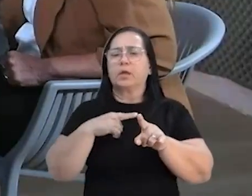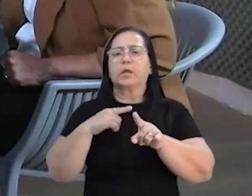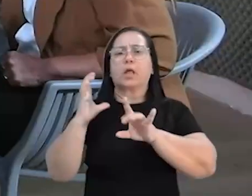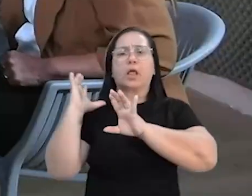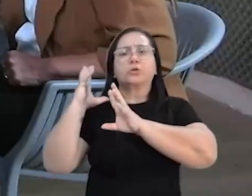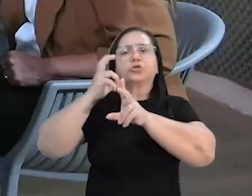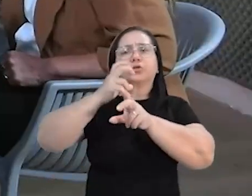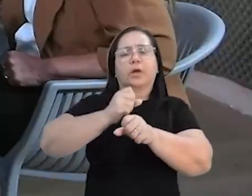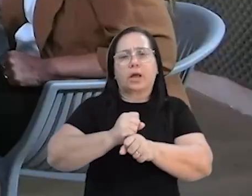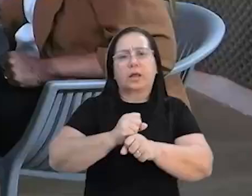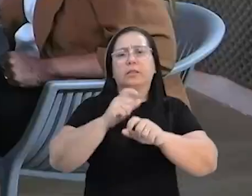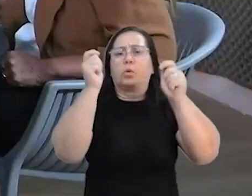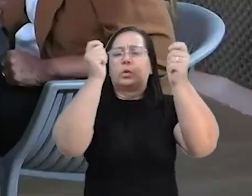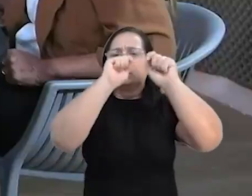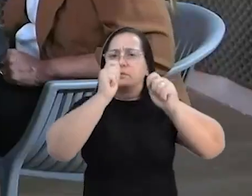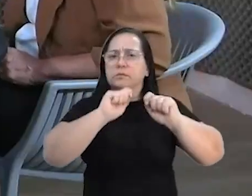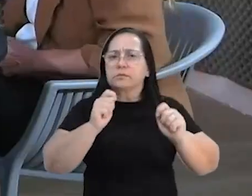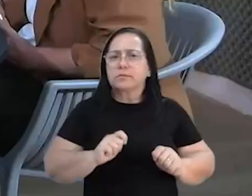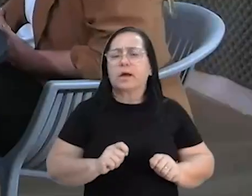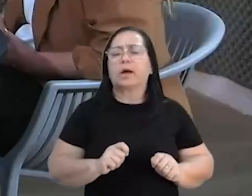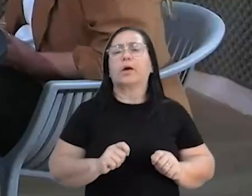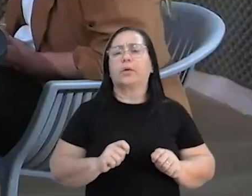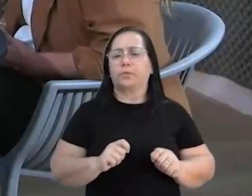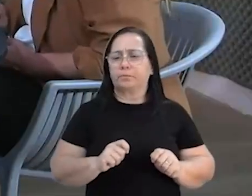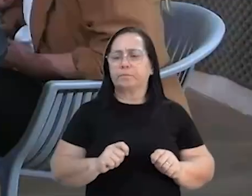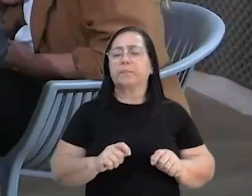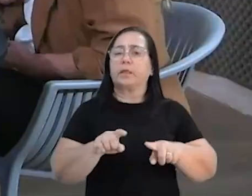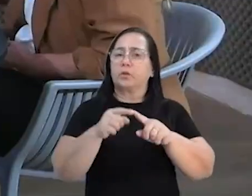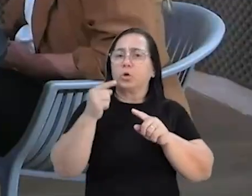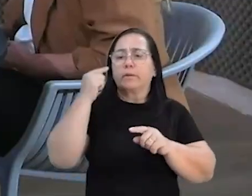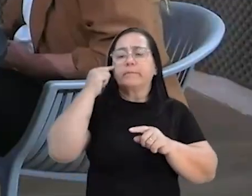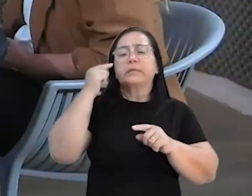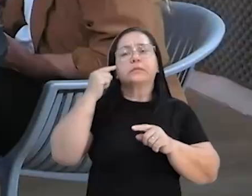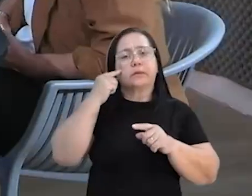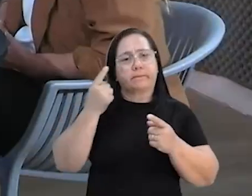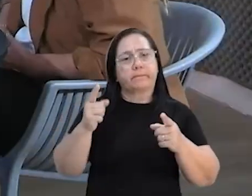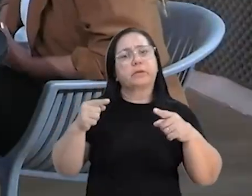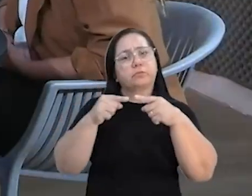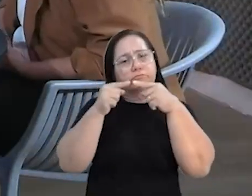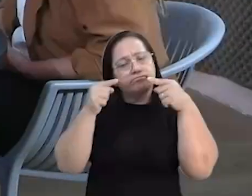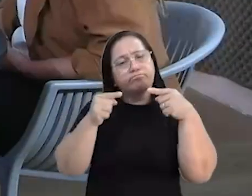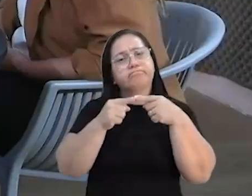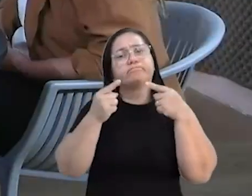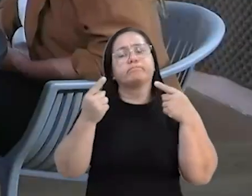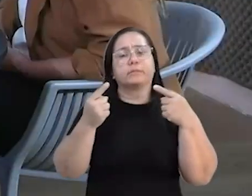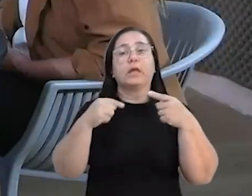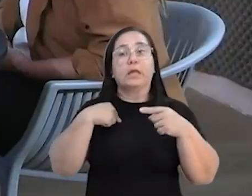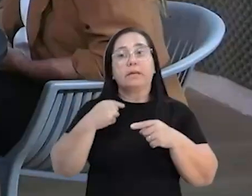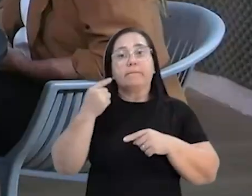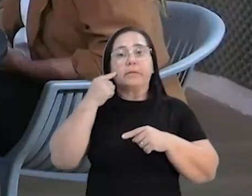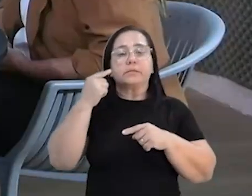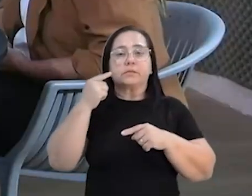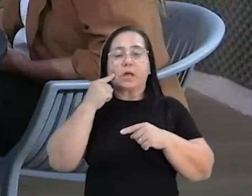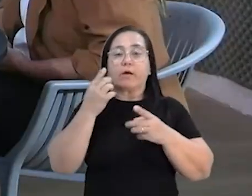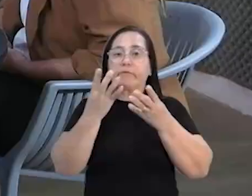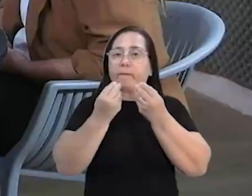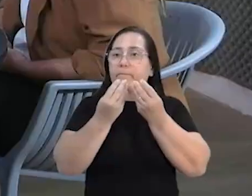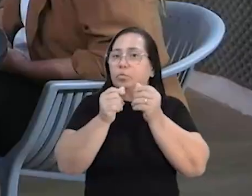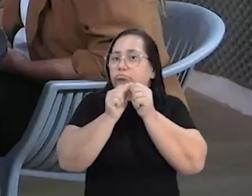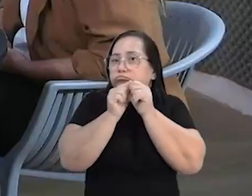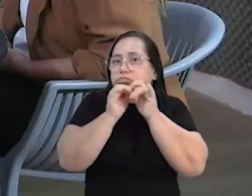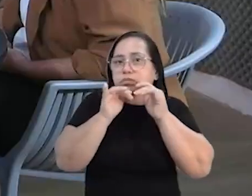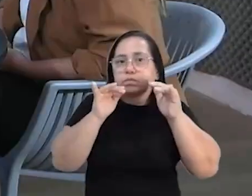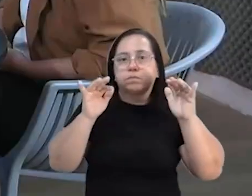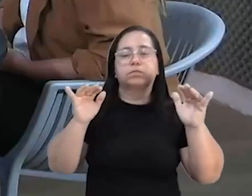o artesanal, né? Então, Exato. Desse pensamento. Então, bem, né? ele era fora da caixinha, ele era justamente, estava